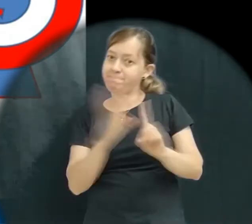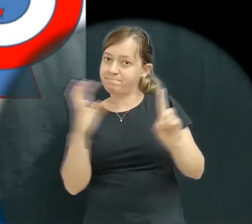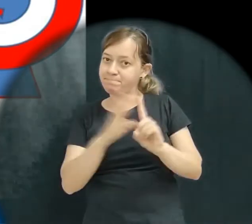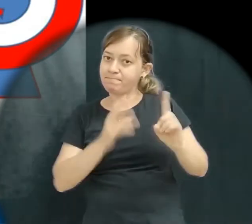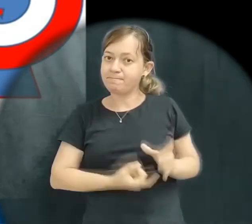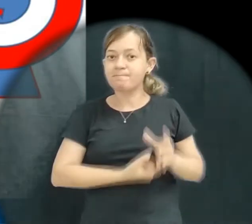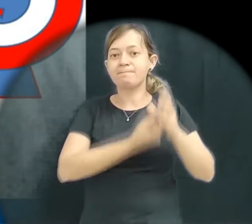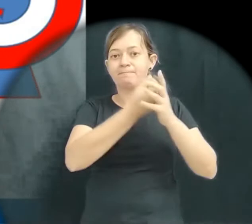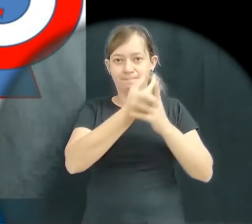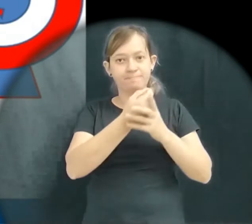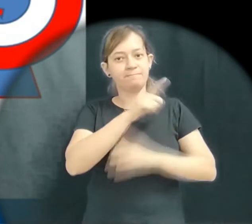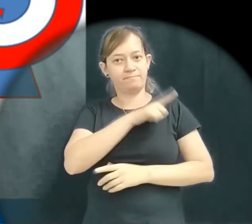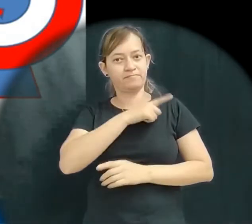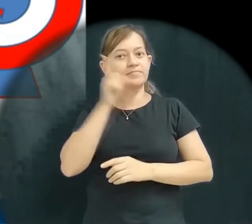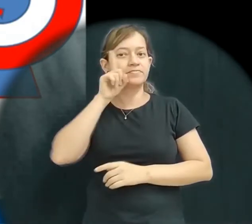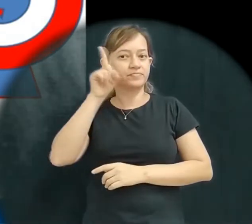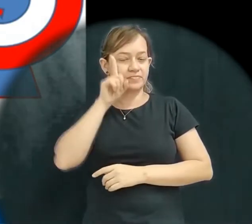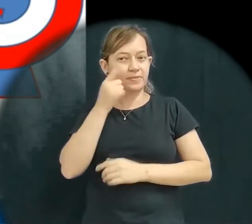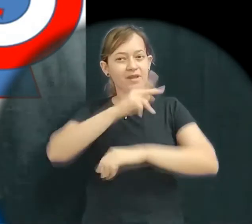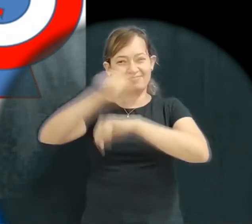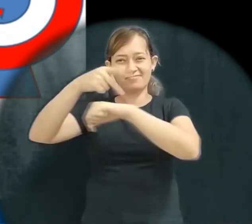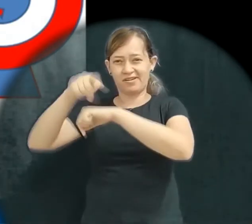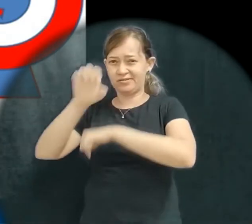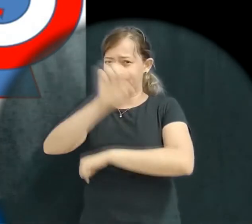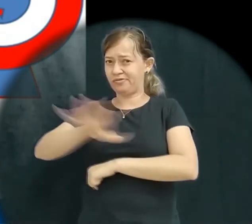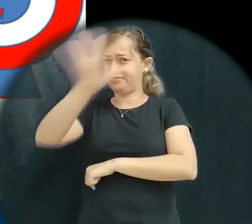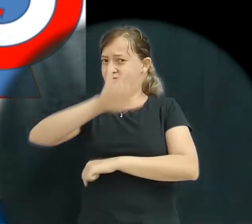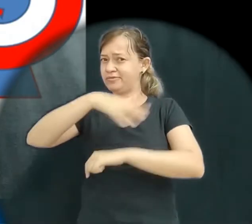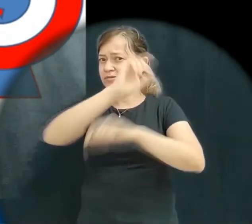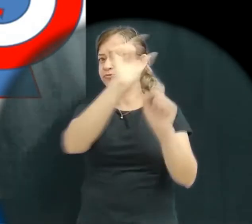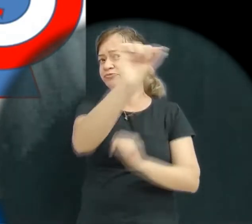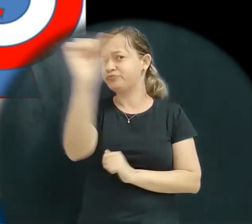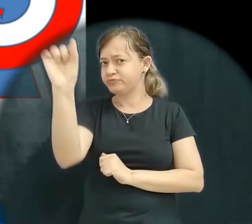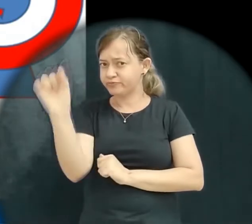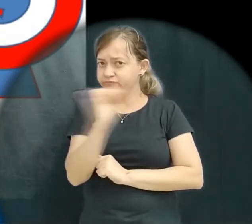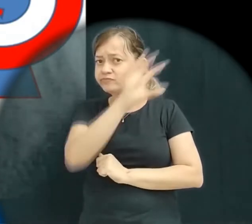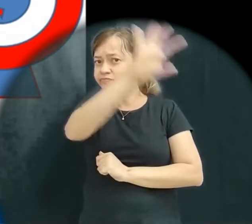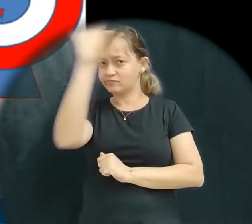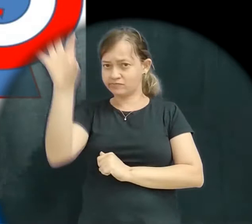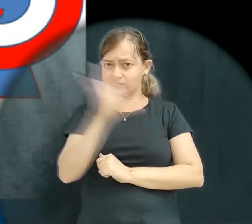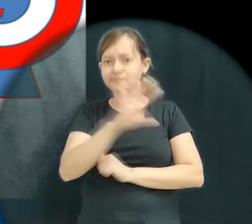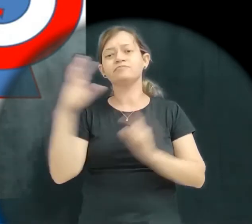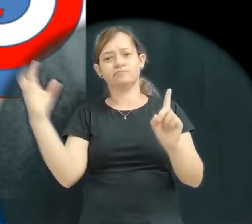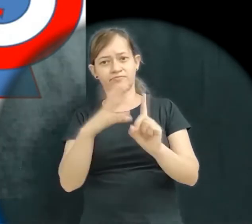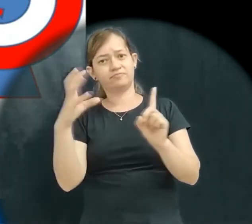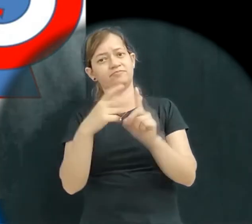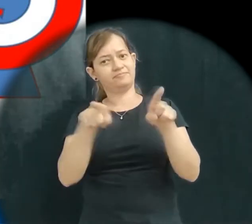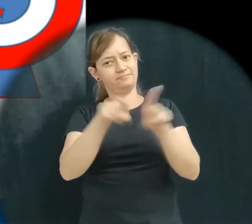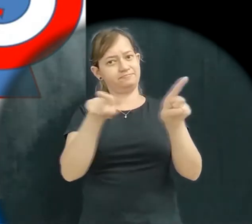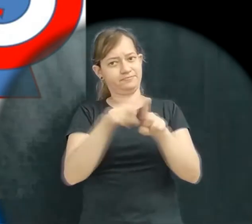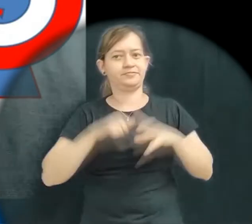influenciados pelo capitalismo dos Estados Unidos, assim como outros países europeus também foi influenciado pelo socialismo